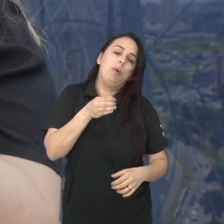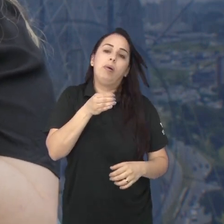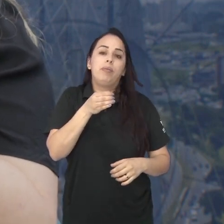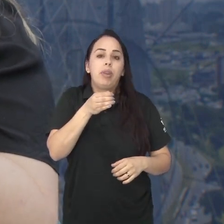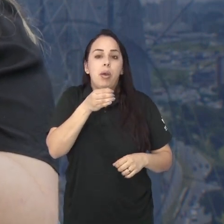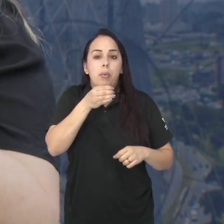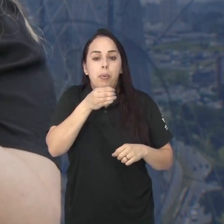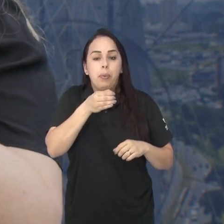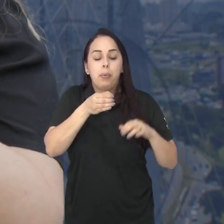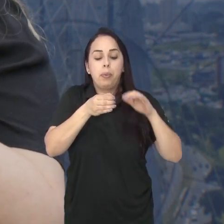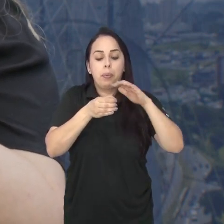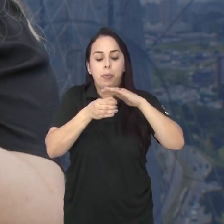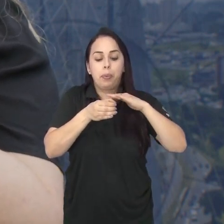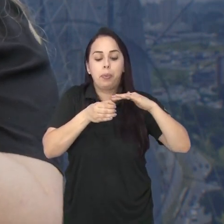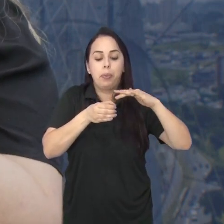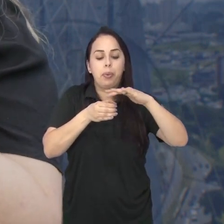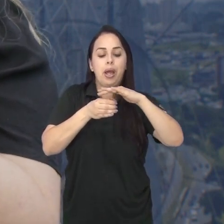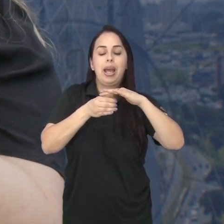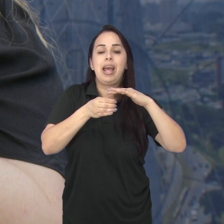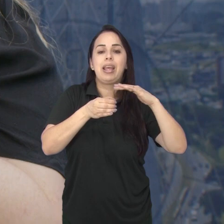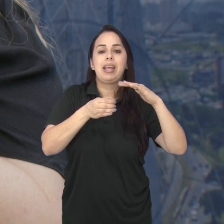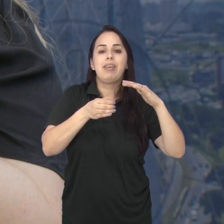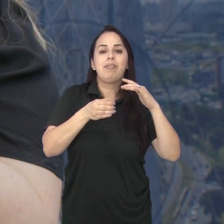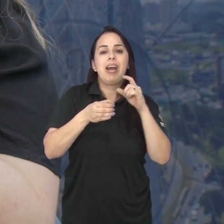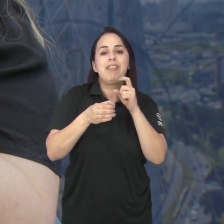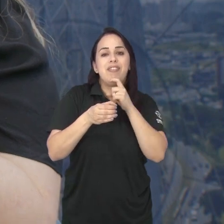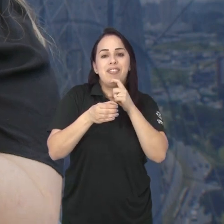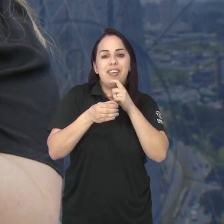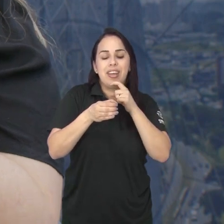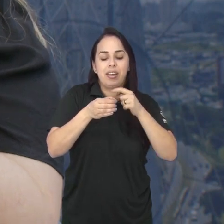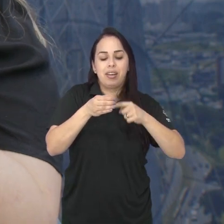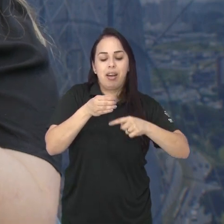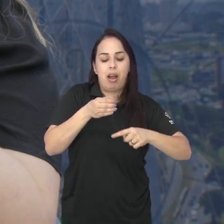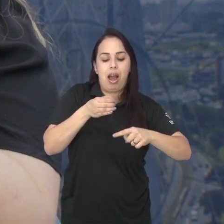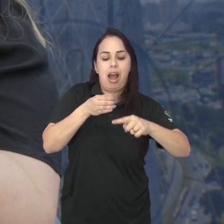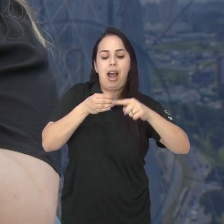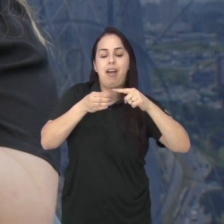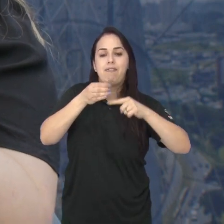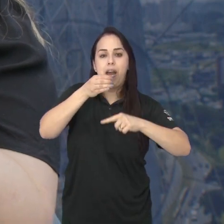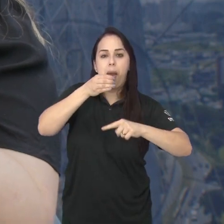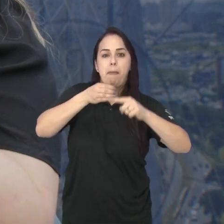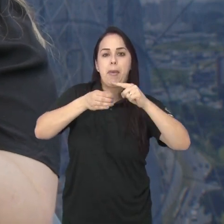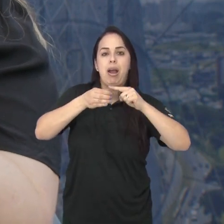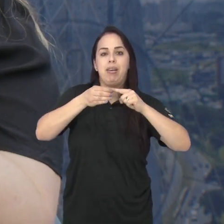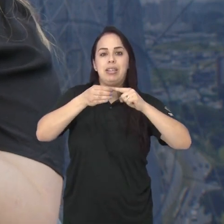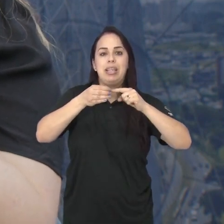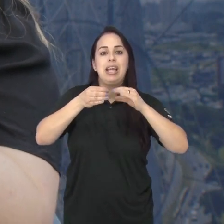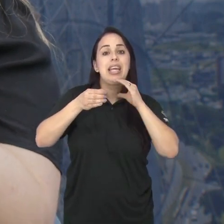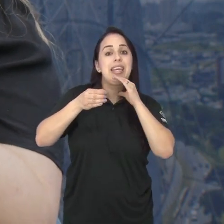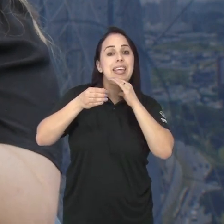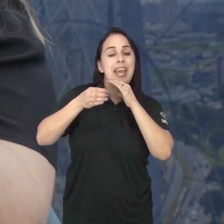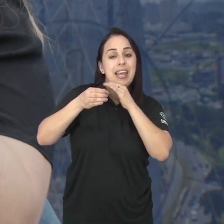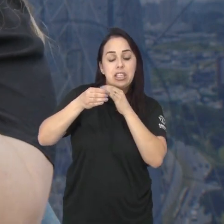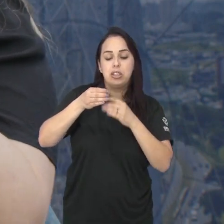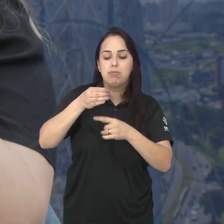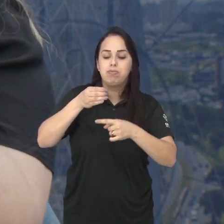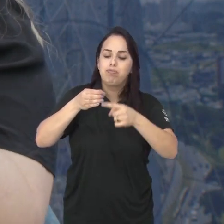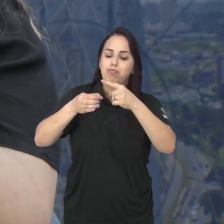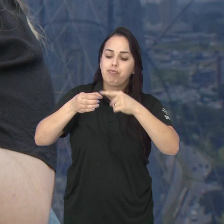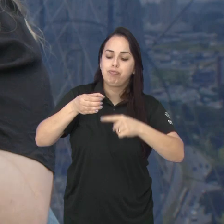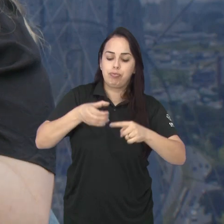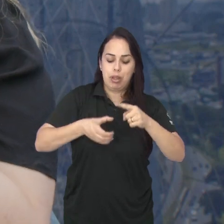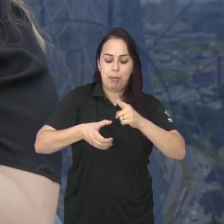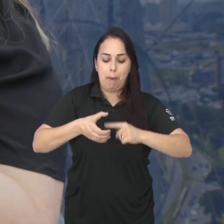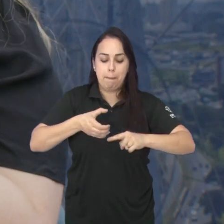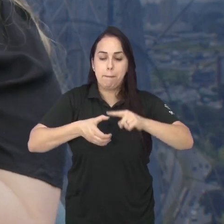que acontece? O que está na superfície esfria e o que está frio vai para o fundo, o que está quente sobe. Eu tenho uma